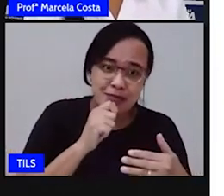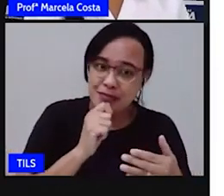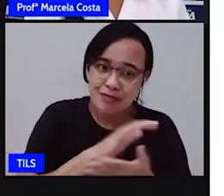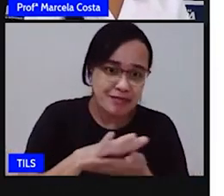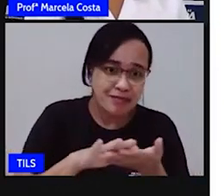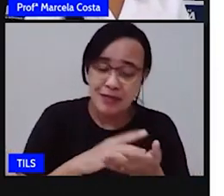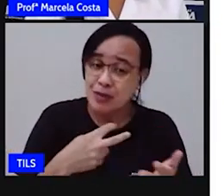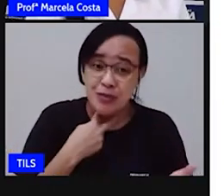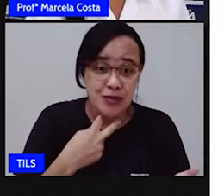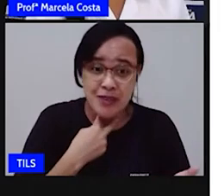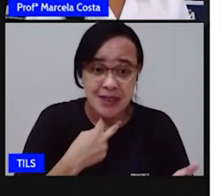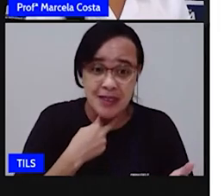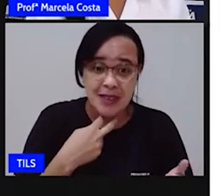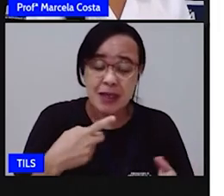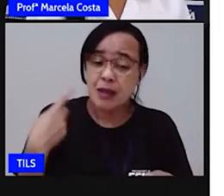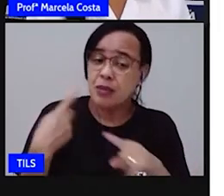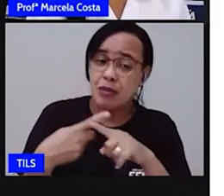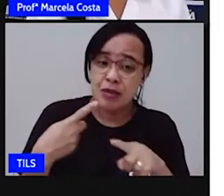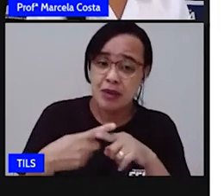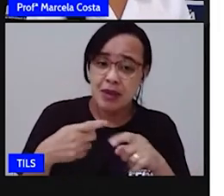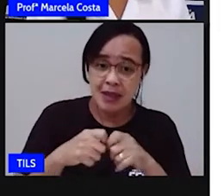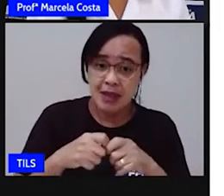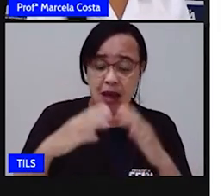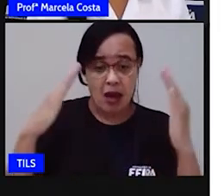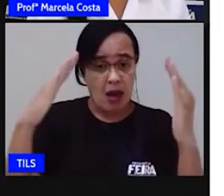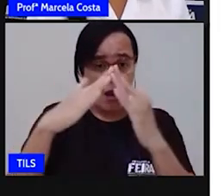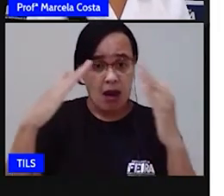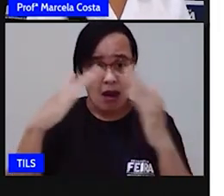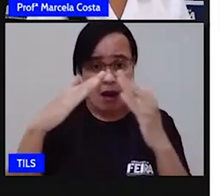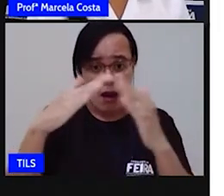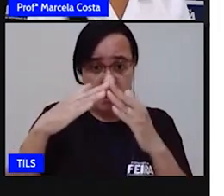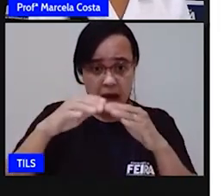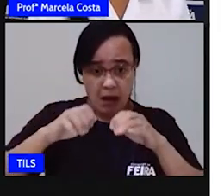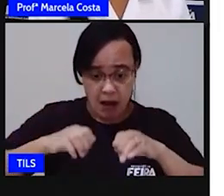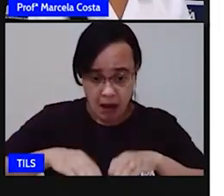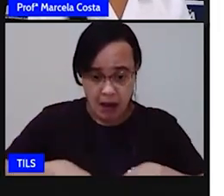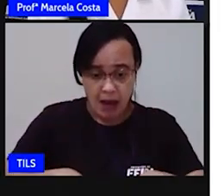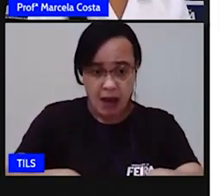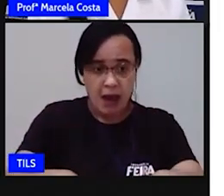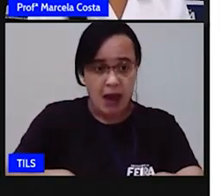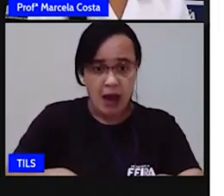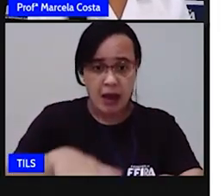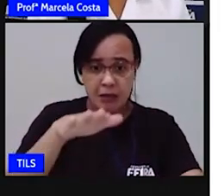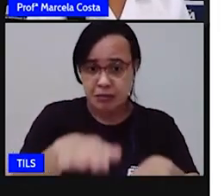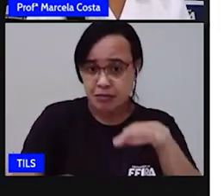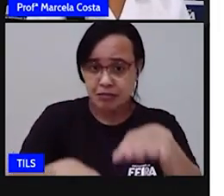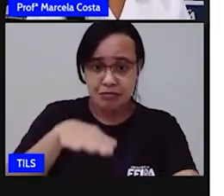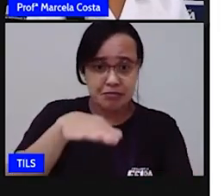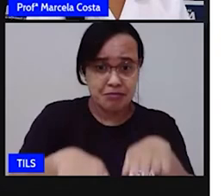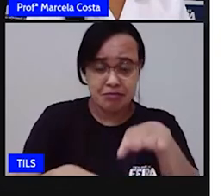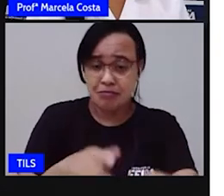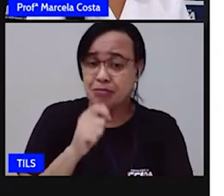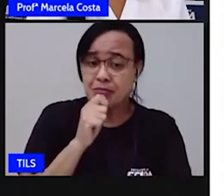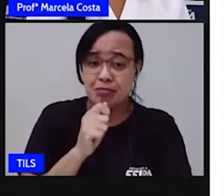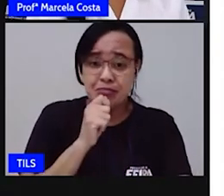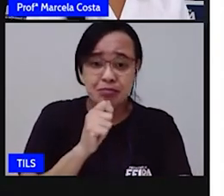Porque na casa não tinha chão.